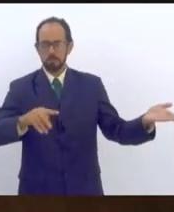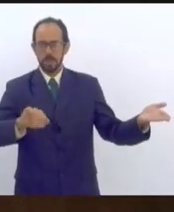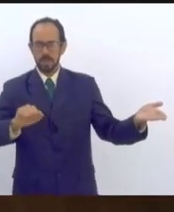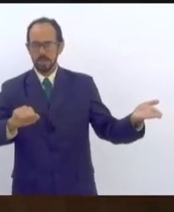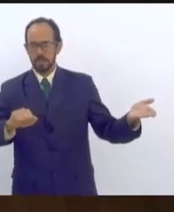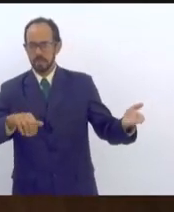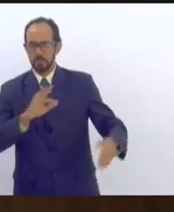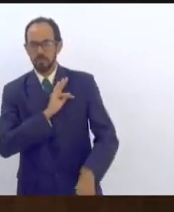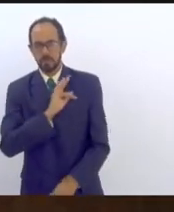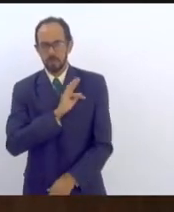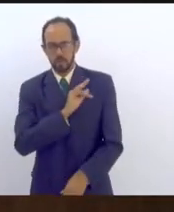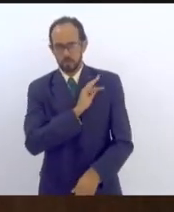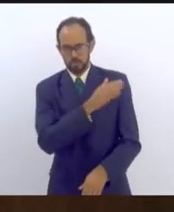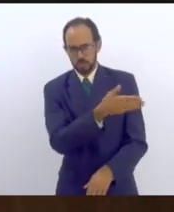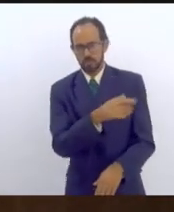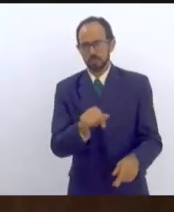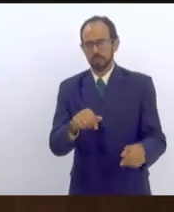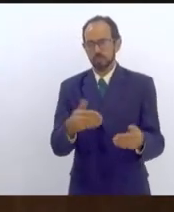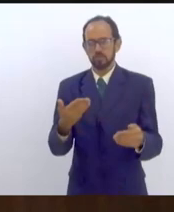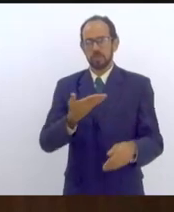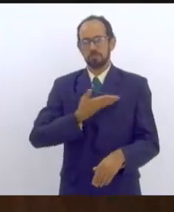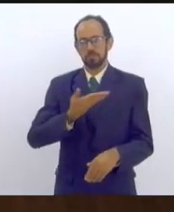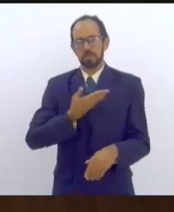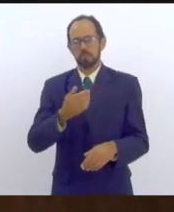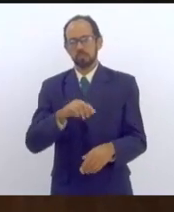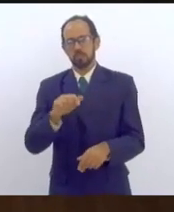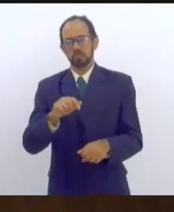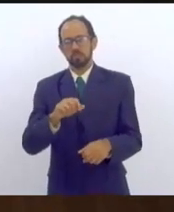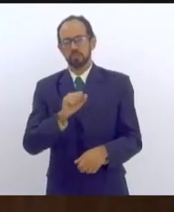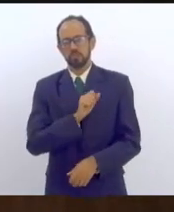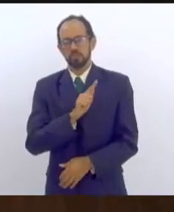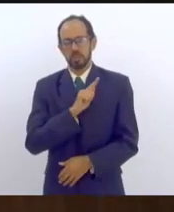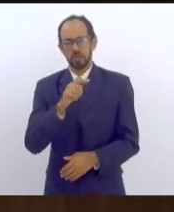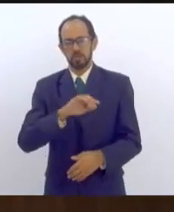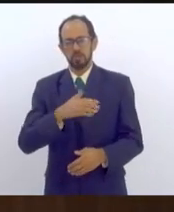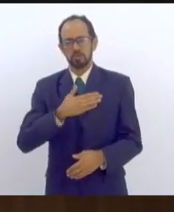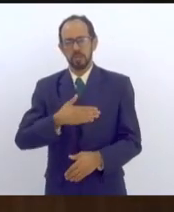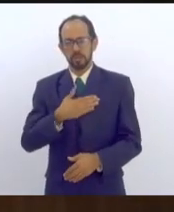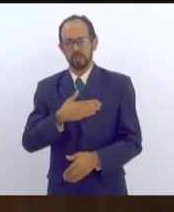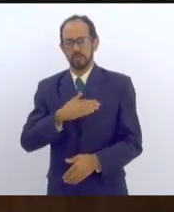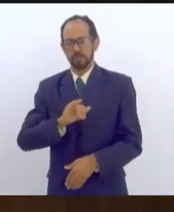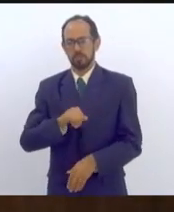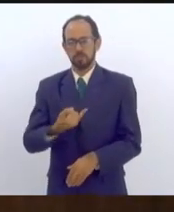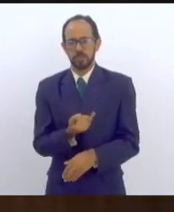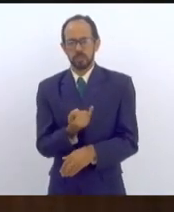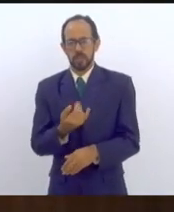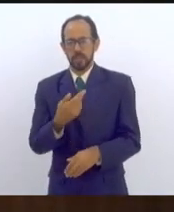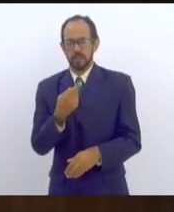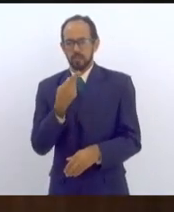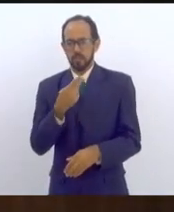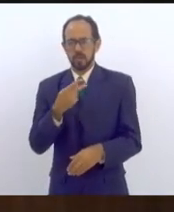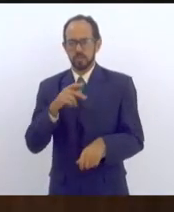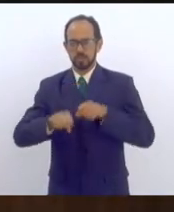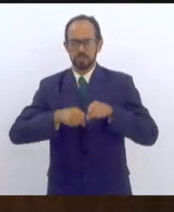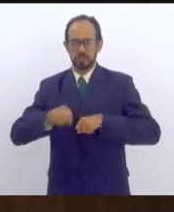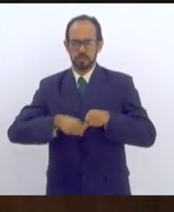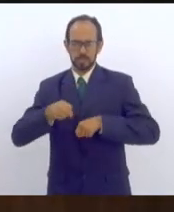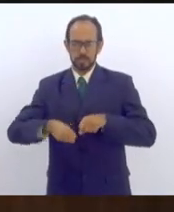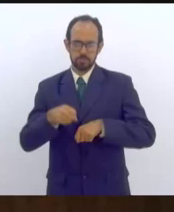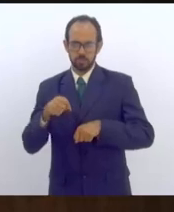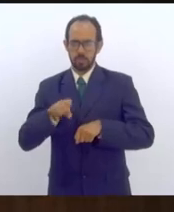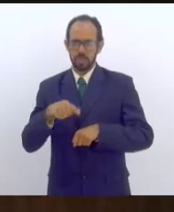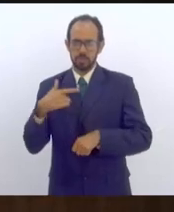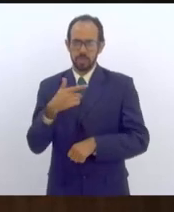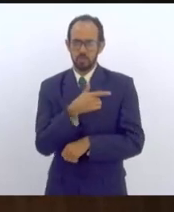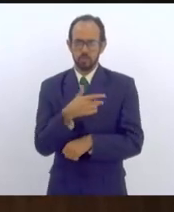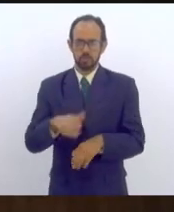Gonçalo, eu gostaria de aproveitar, já que está falando em ciclismo, não deixa de ser saúde, eu quero aproveitar um